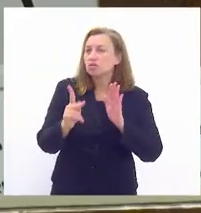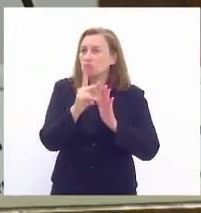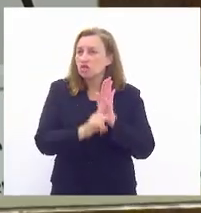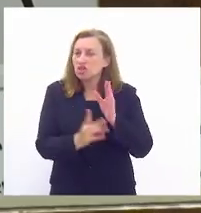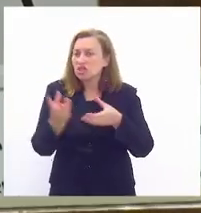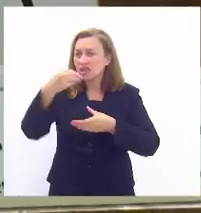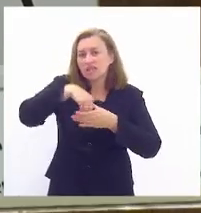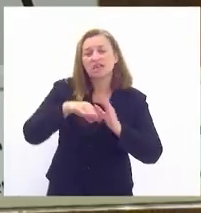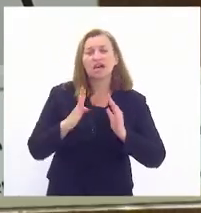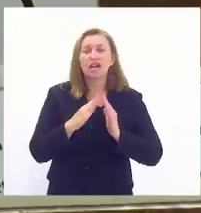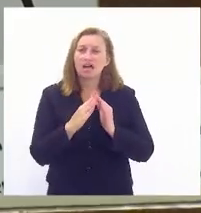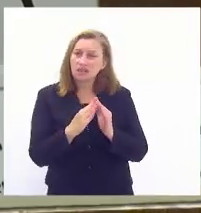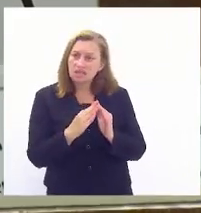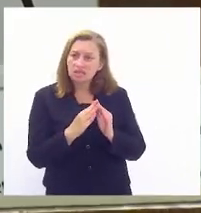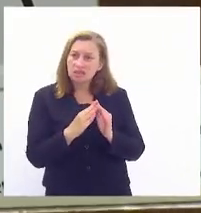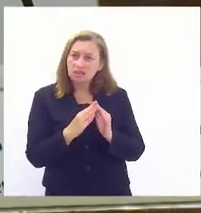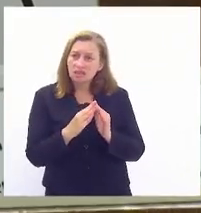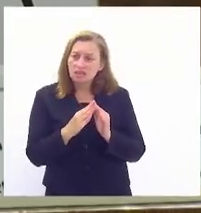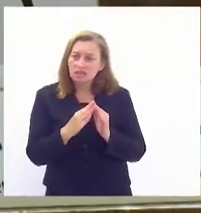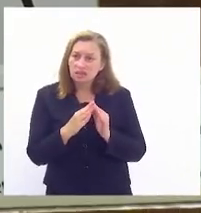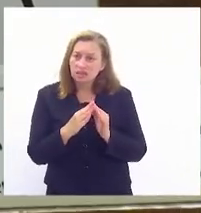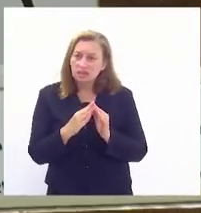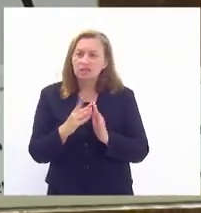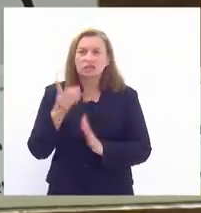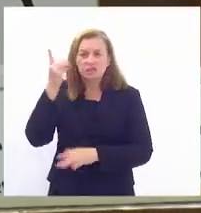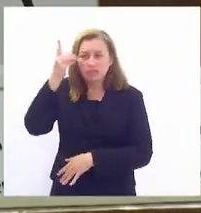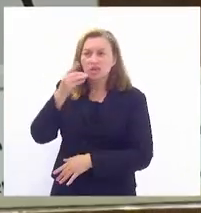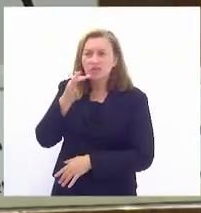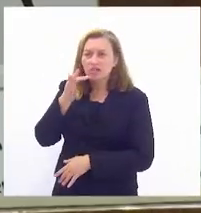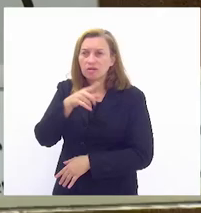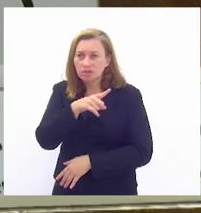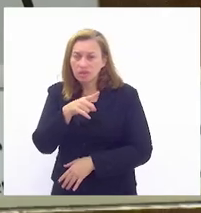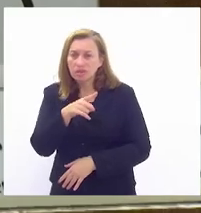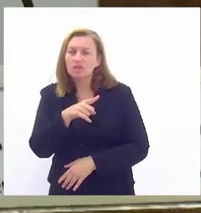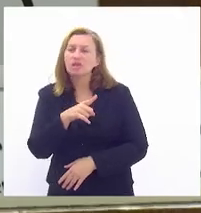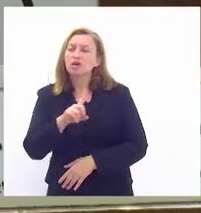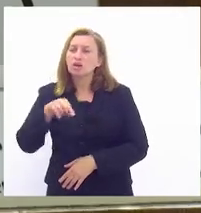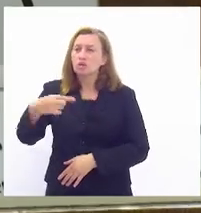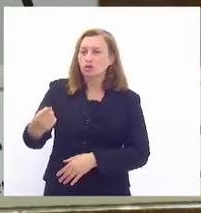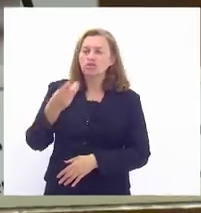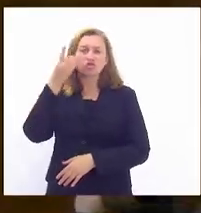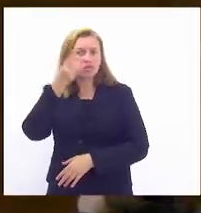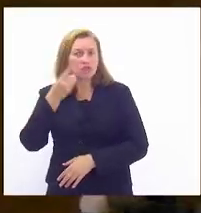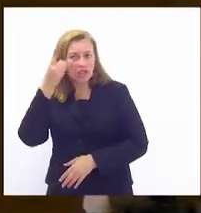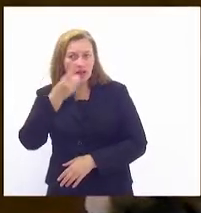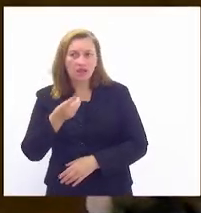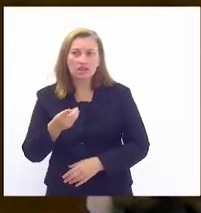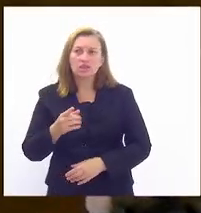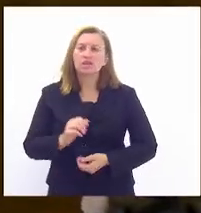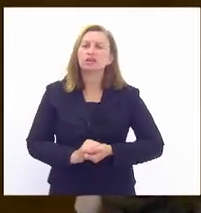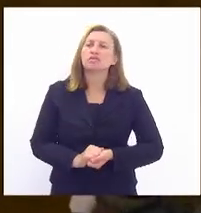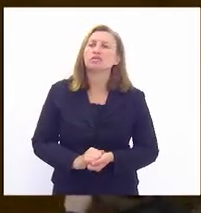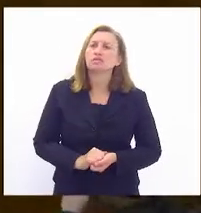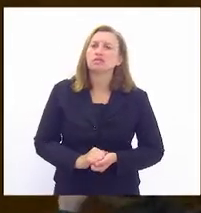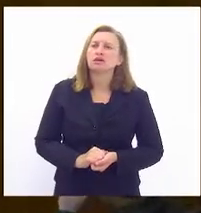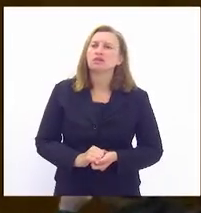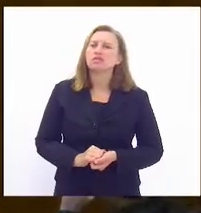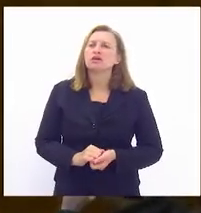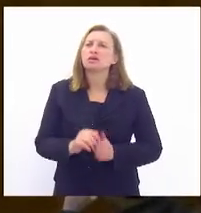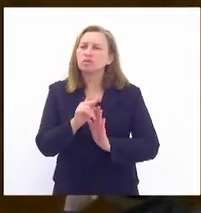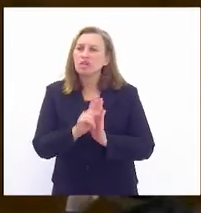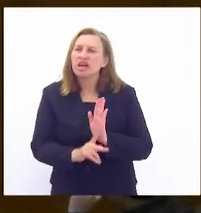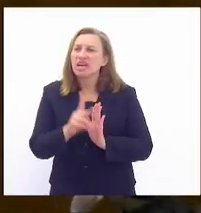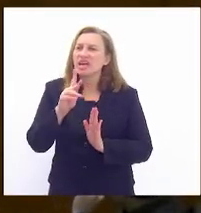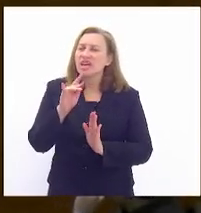casa, tenho certeza que eu posso contar com o seu voto, de todos os deputados. Após ser votado esse projeto, o